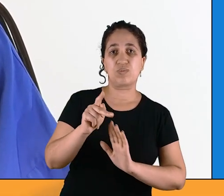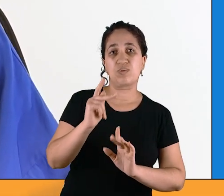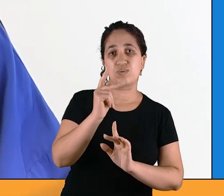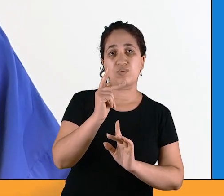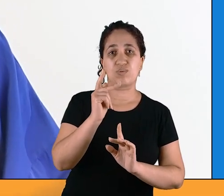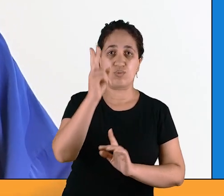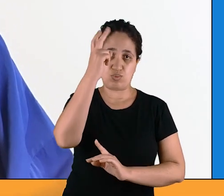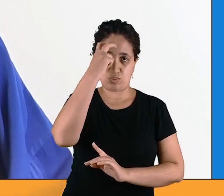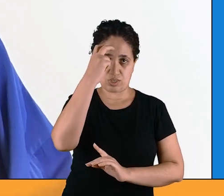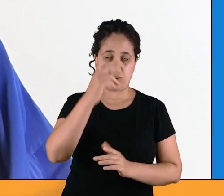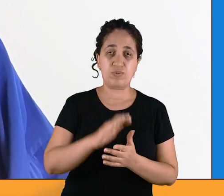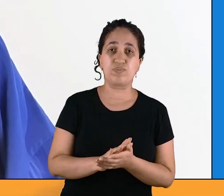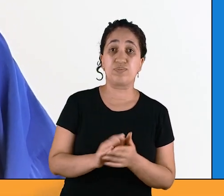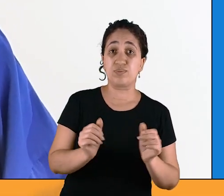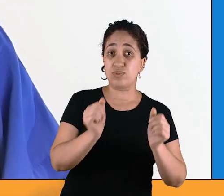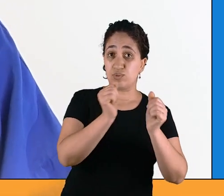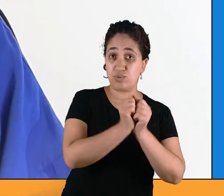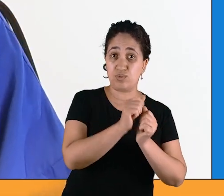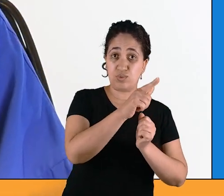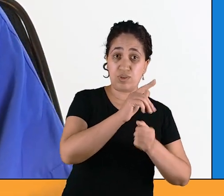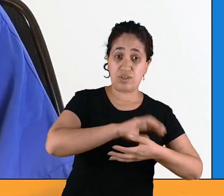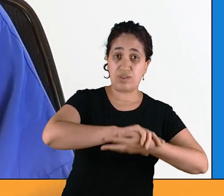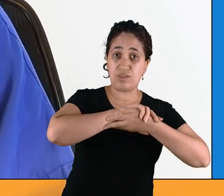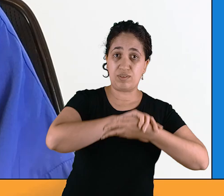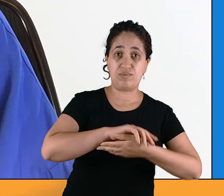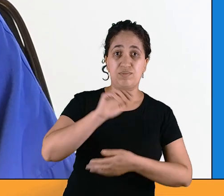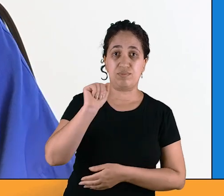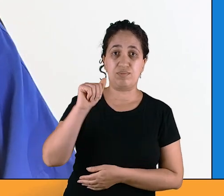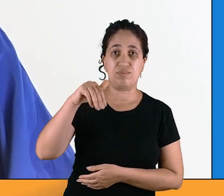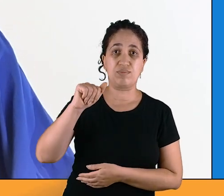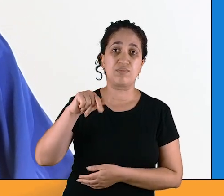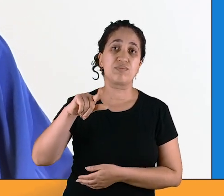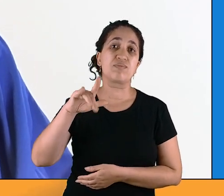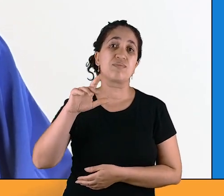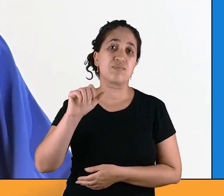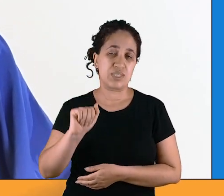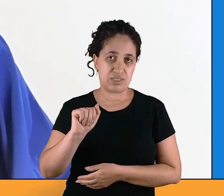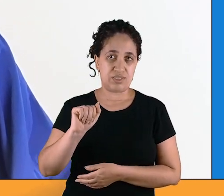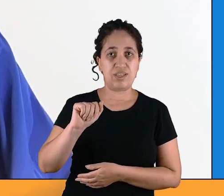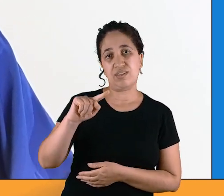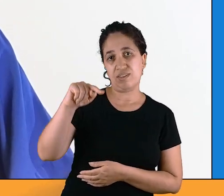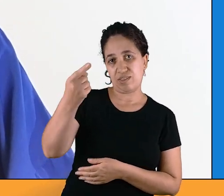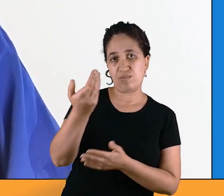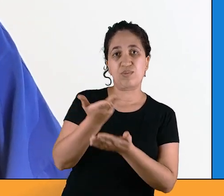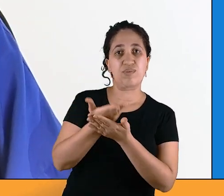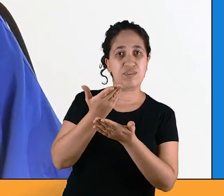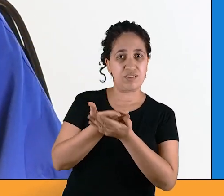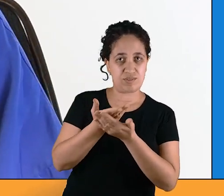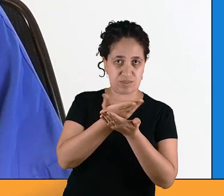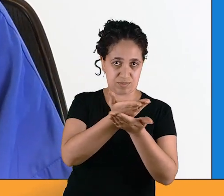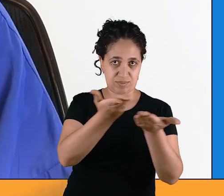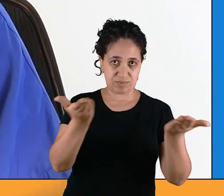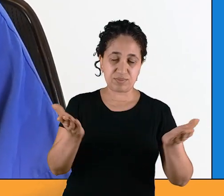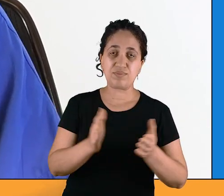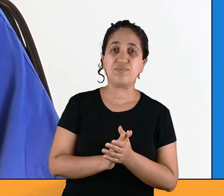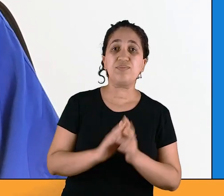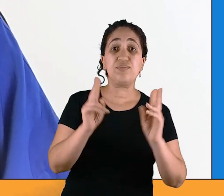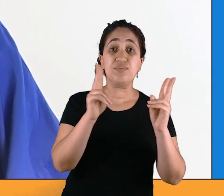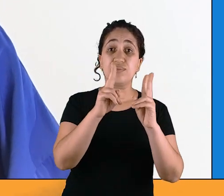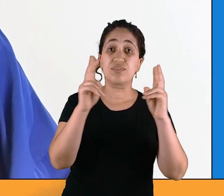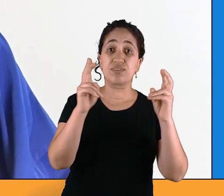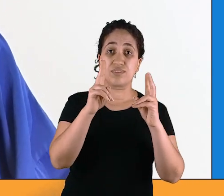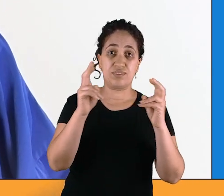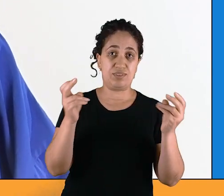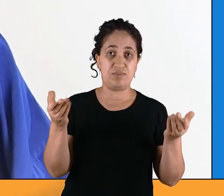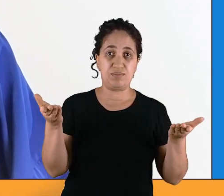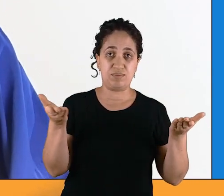culturais, né? E junto com a minha sócia, que é a Amanda Cândido, que também vai fazer uma aula para vocês. Então, o tema que eu vou